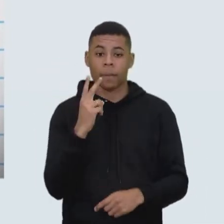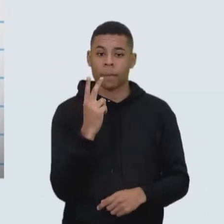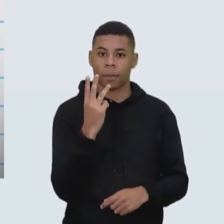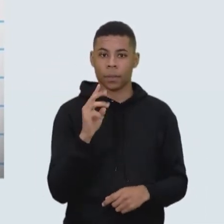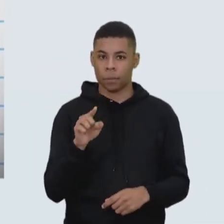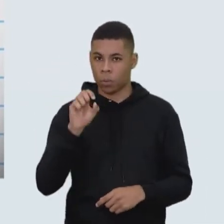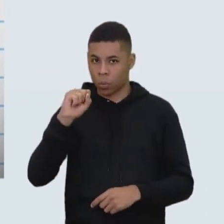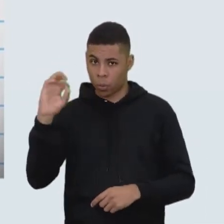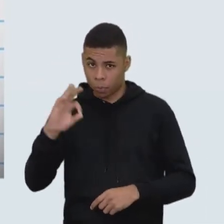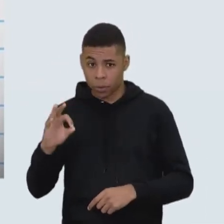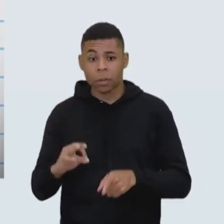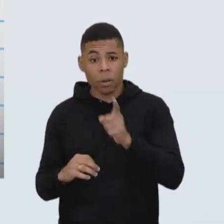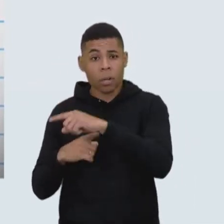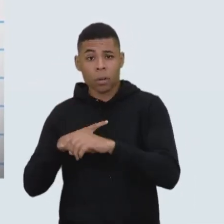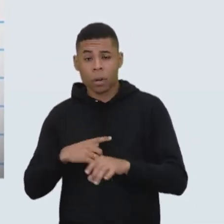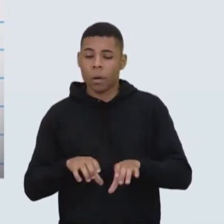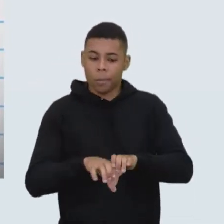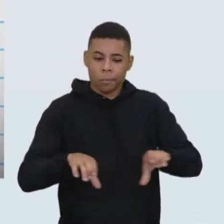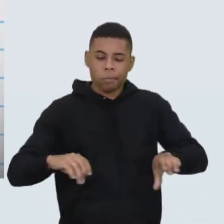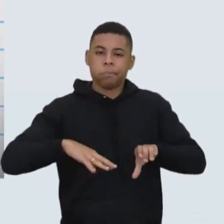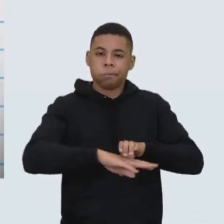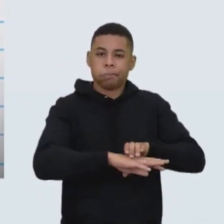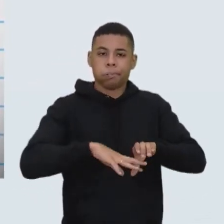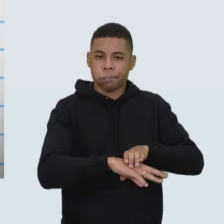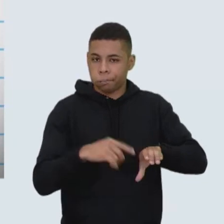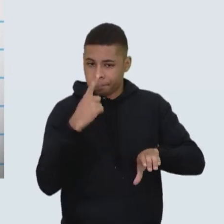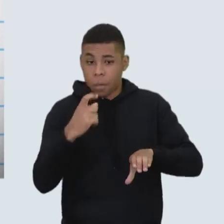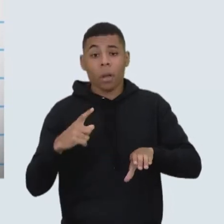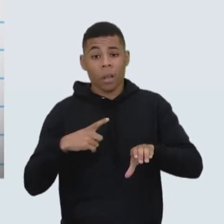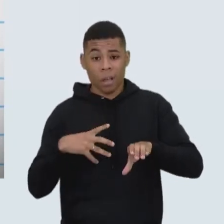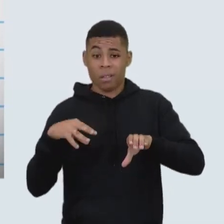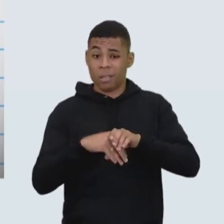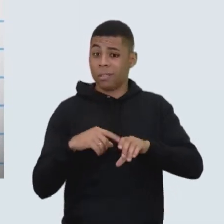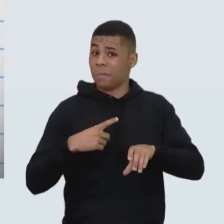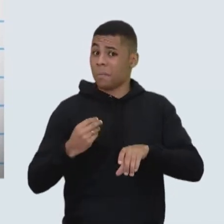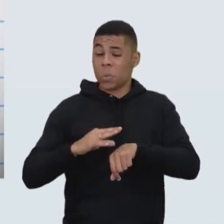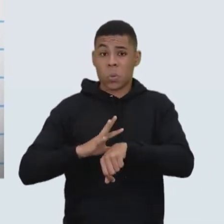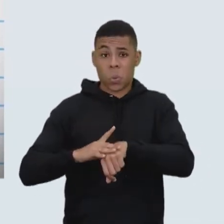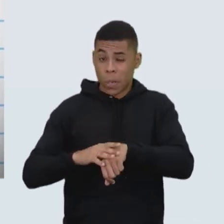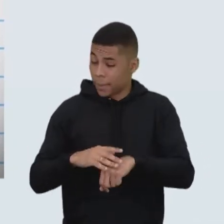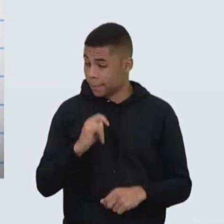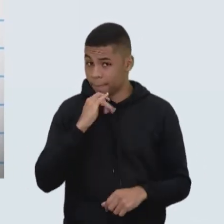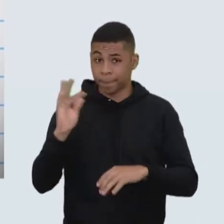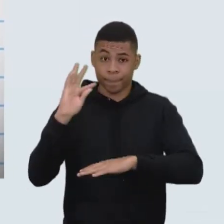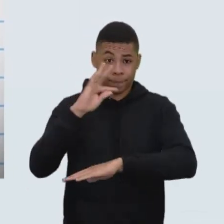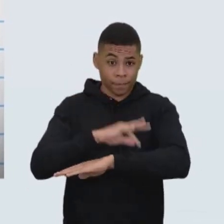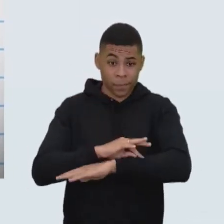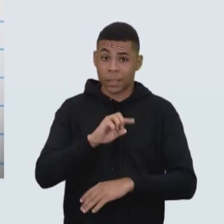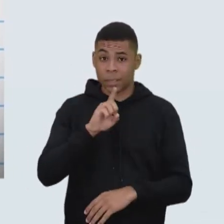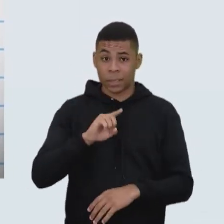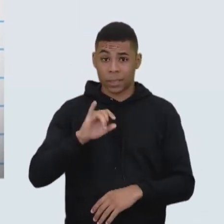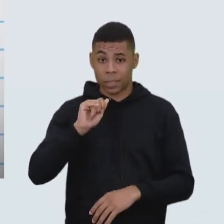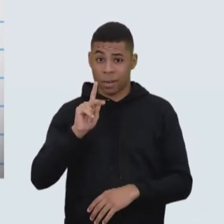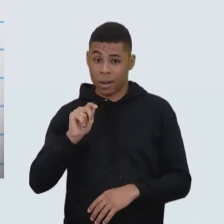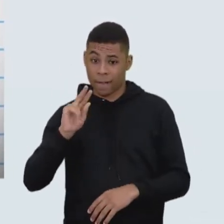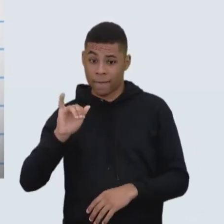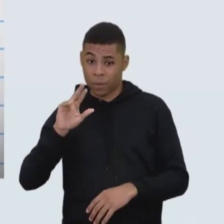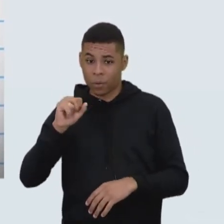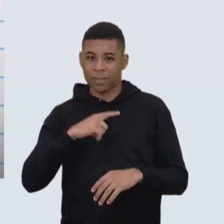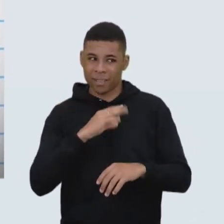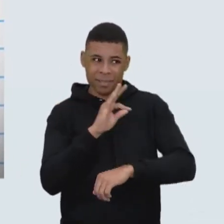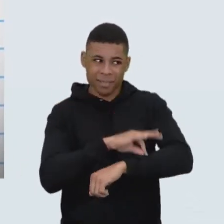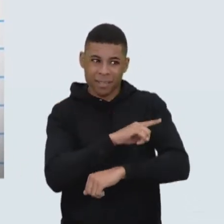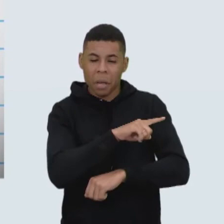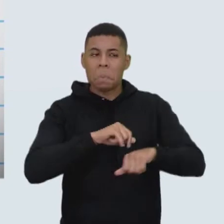de esgoto, está concentrada a epidemia de microcefalia associada ao Zika vírus, transmitida pelo mosquito Aedes aegypti, que tende